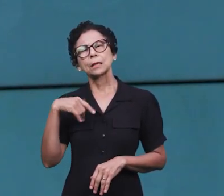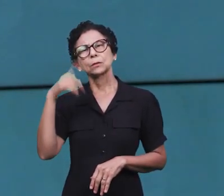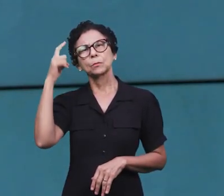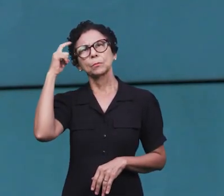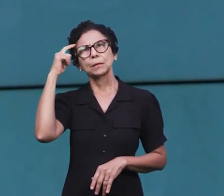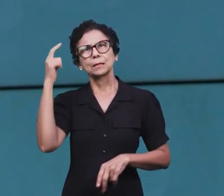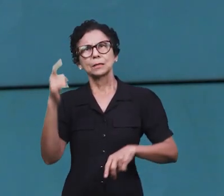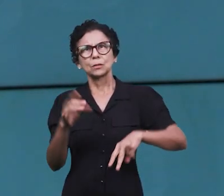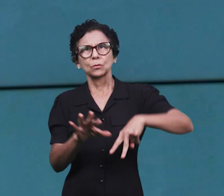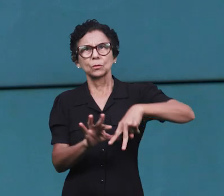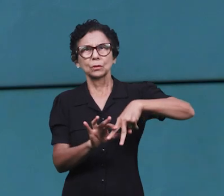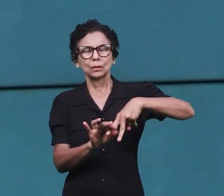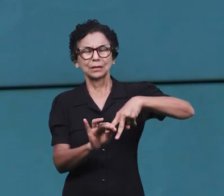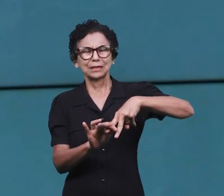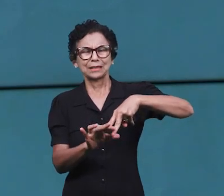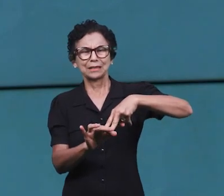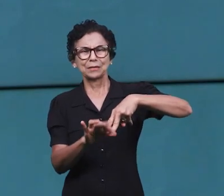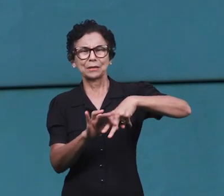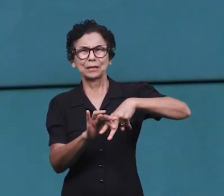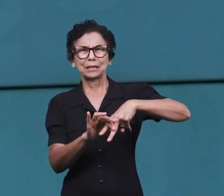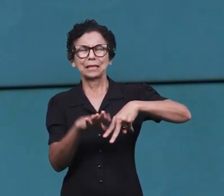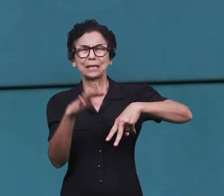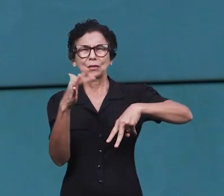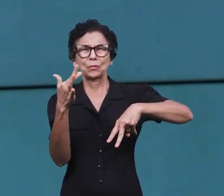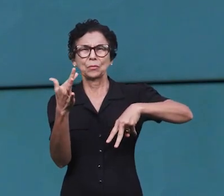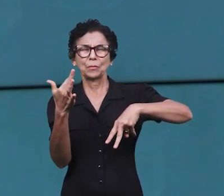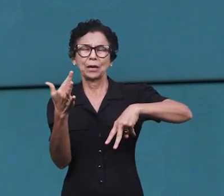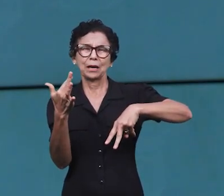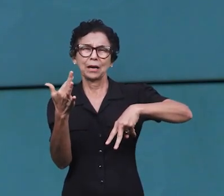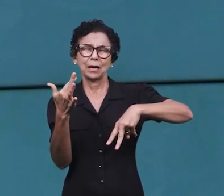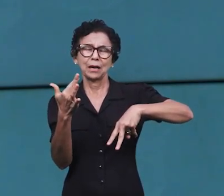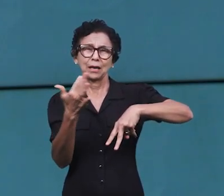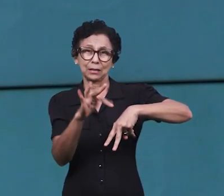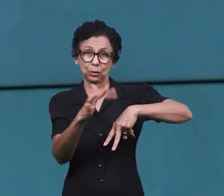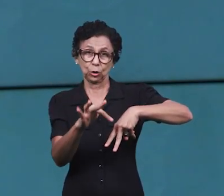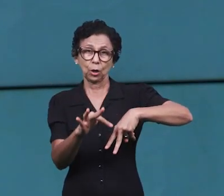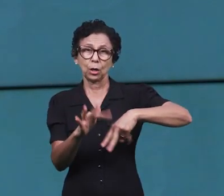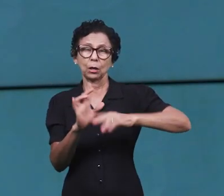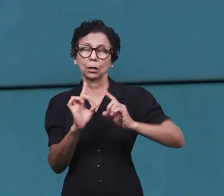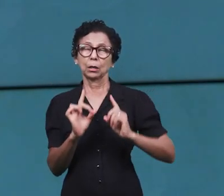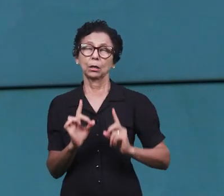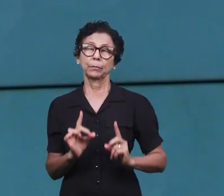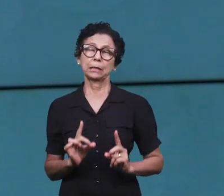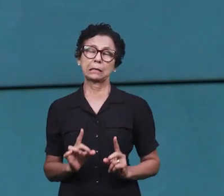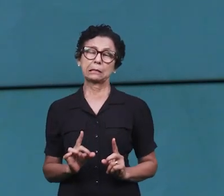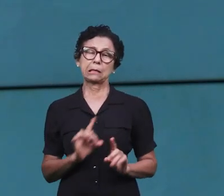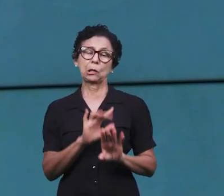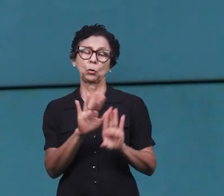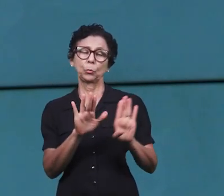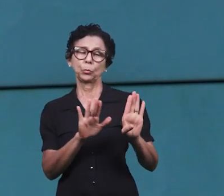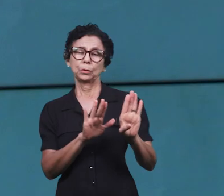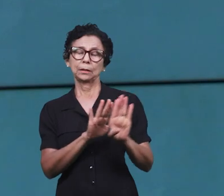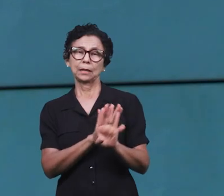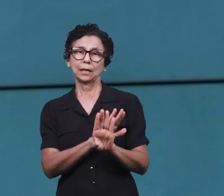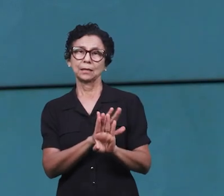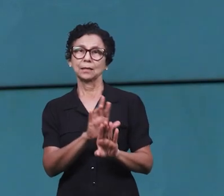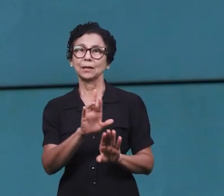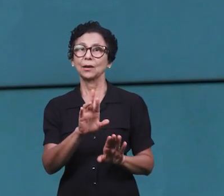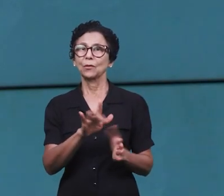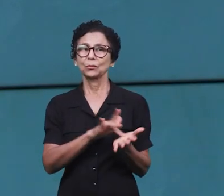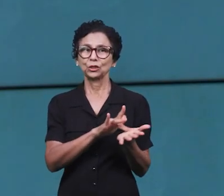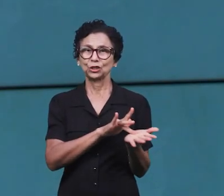era uma depressão mascarada. Hoje sabemos que a dor da fibromialgia ela é real e ela